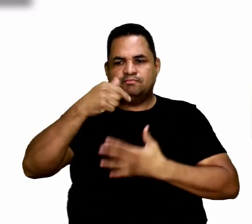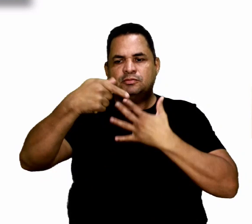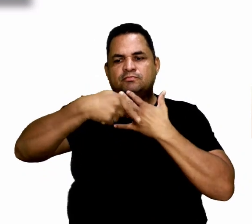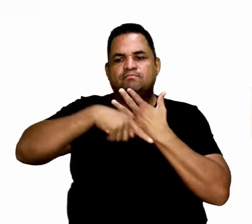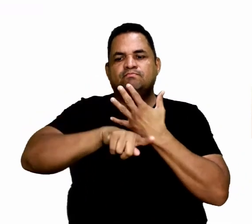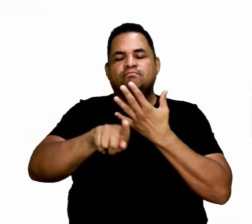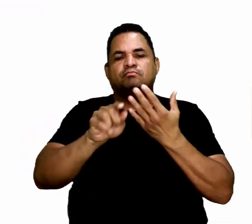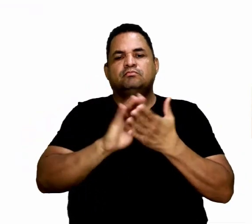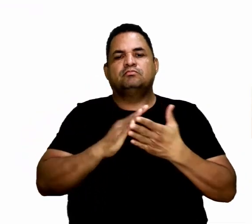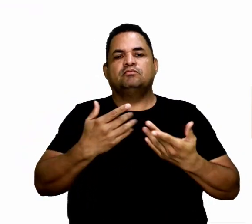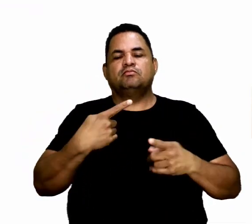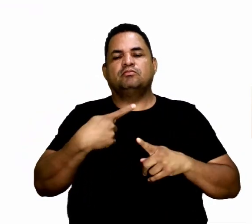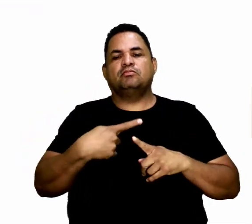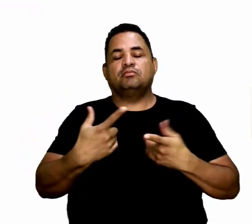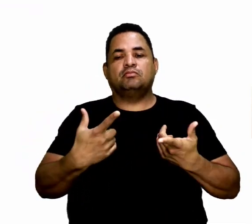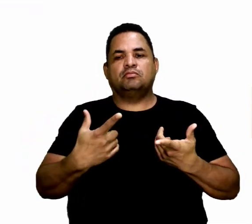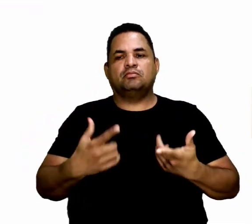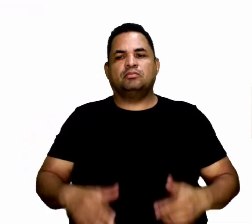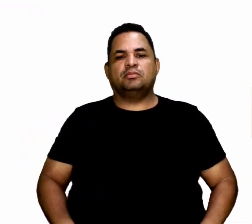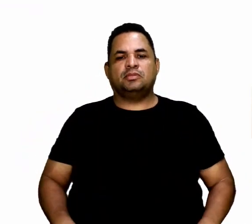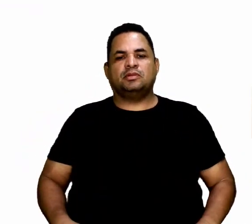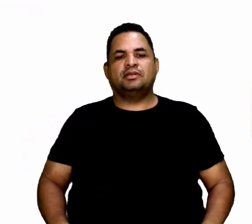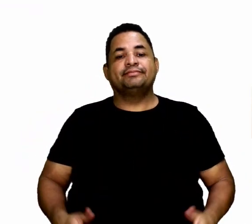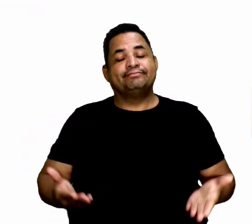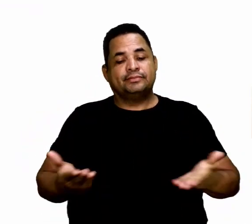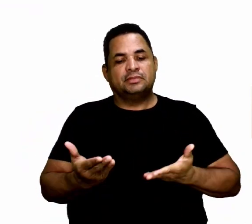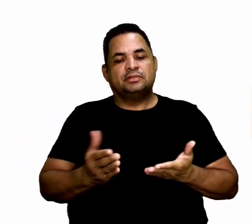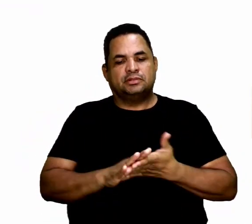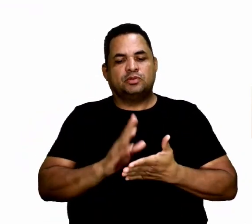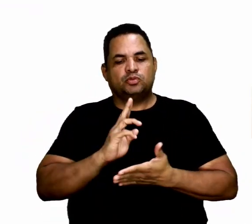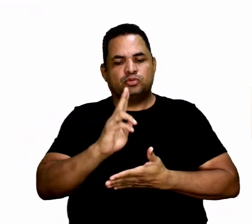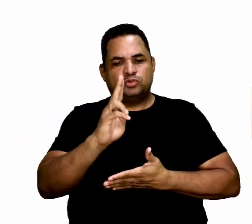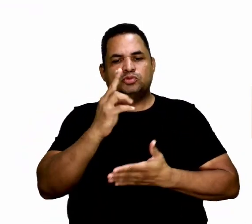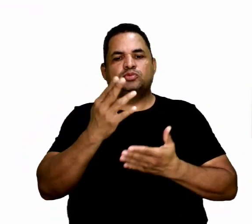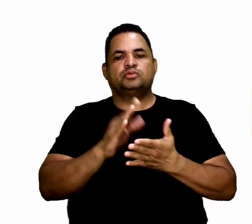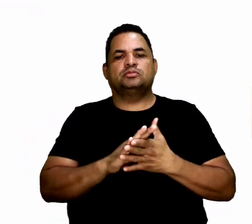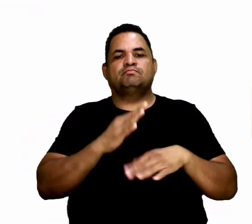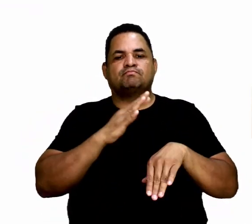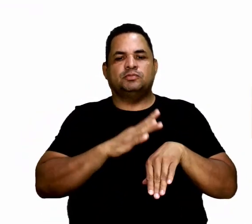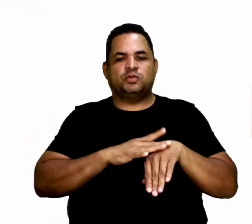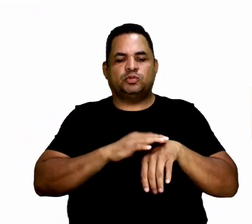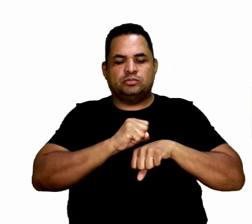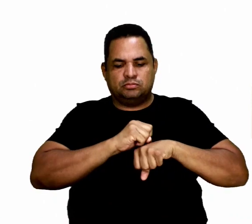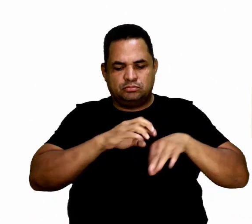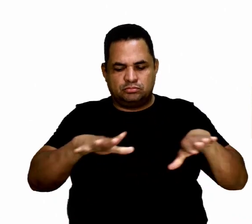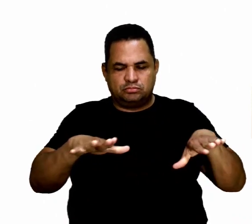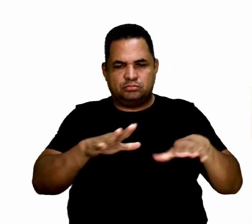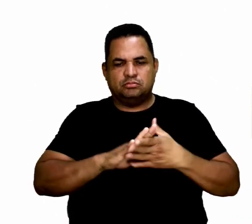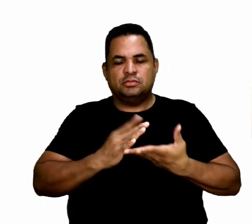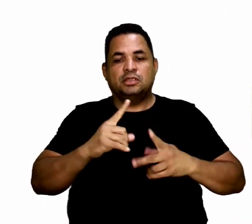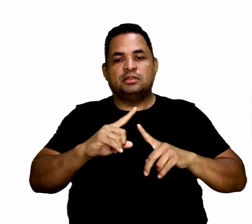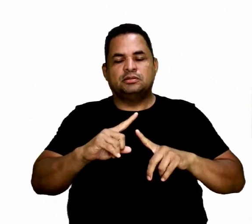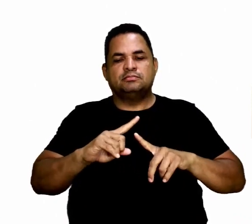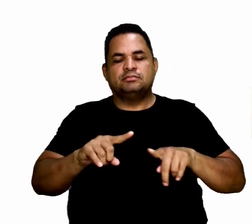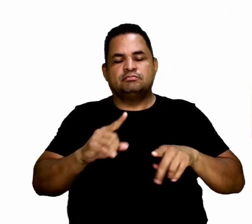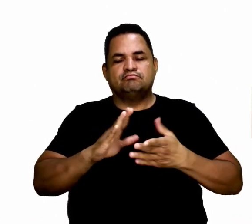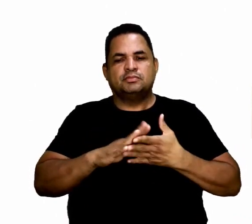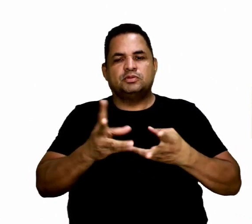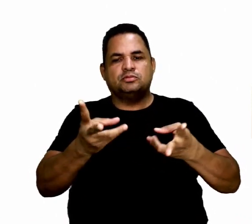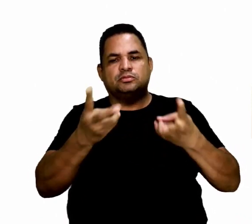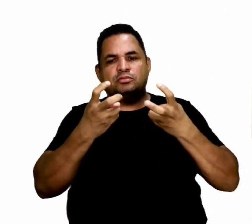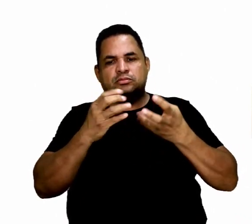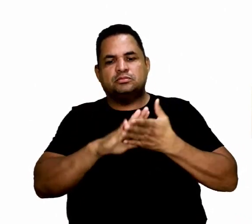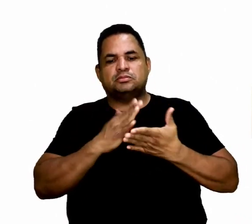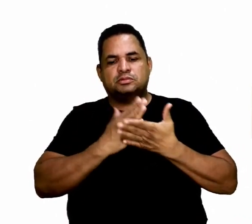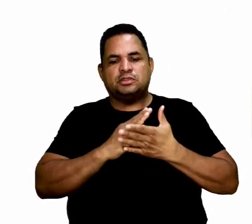ao risco aí que ainda está nos assolando, mas com certeza, graças a Deus, a gente percebe que o grosso